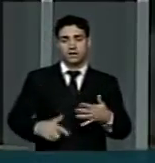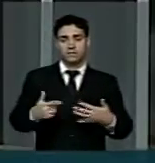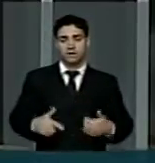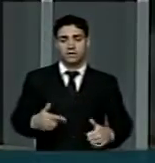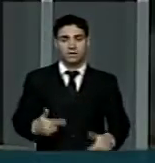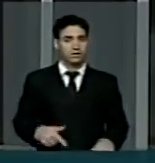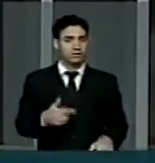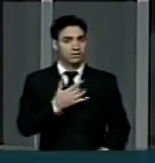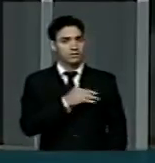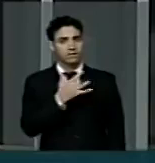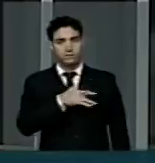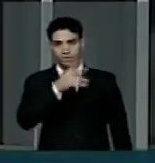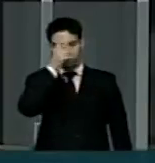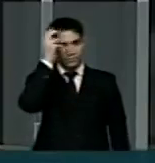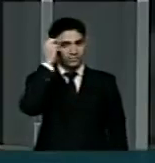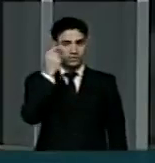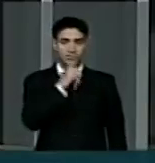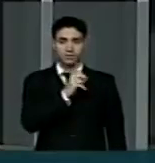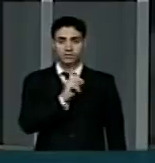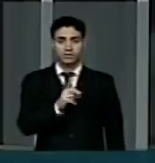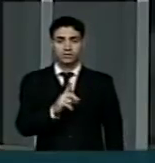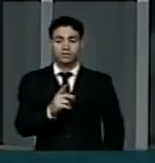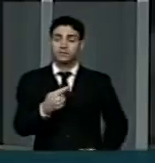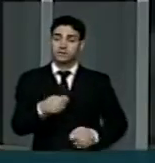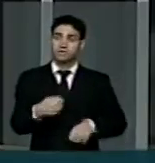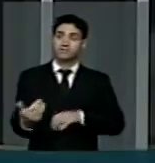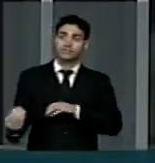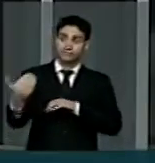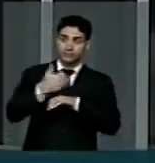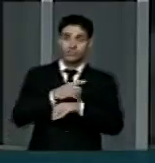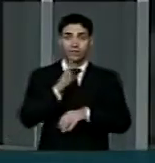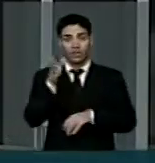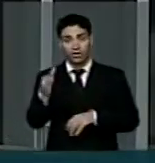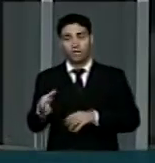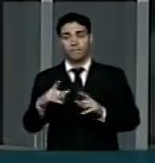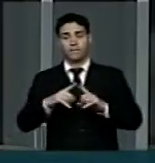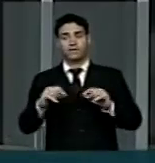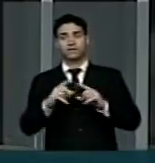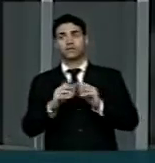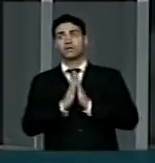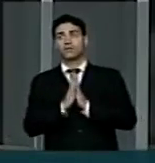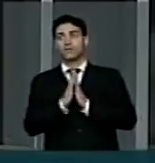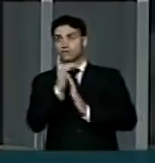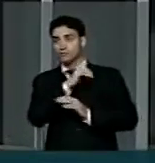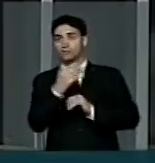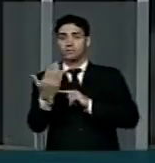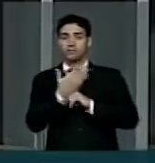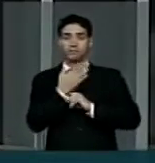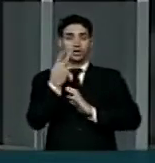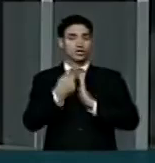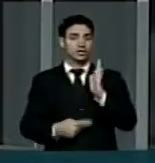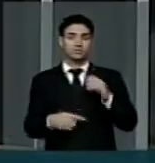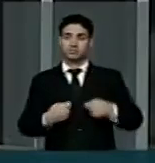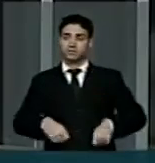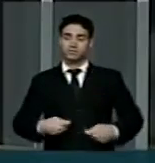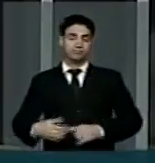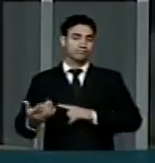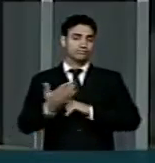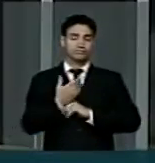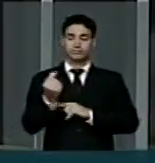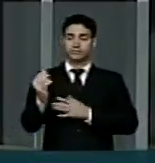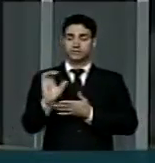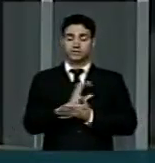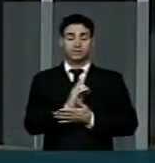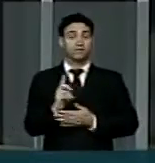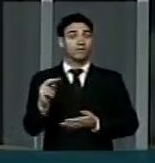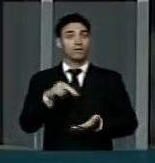Coitados dos prefeitos. O que acontece? Eles têm que correr aqui. Pelo amor de Deus, arrume uma emenda para nós, arrume isso. Vem aqui com o Pires